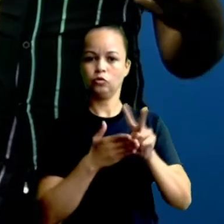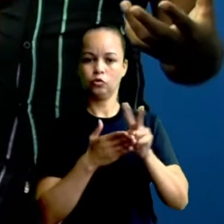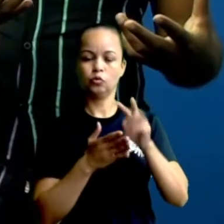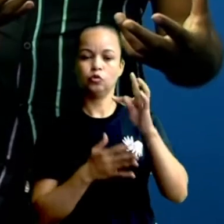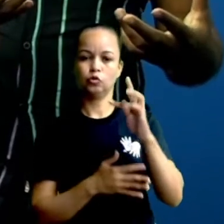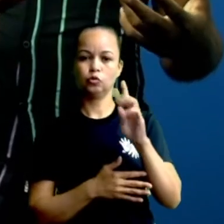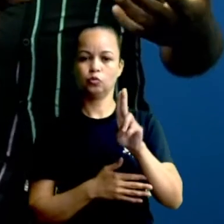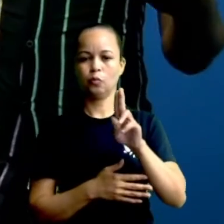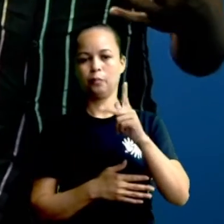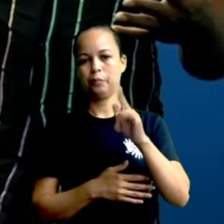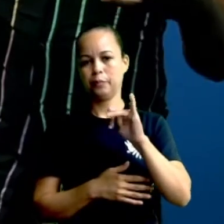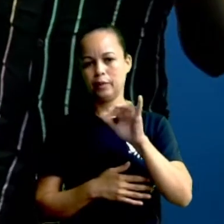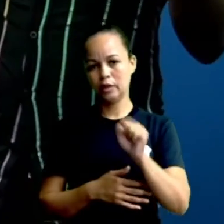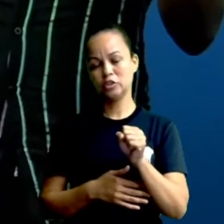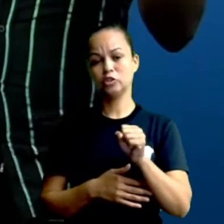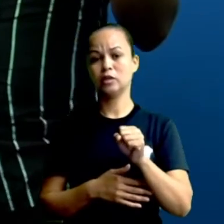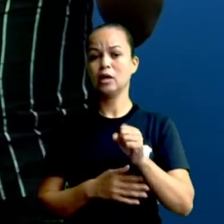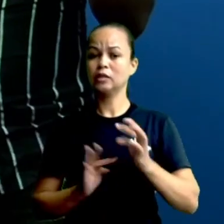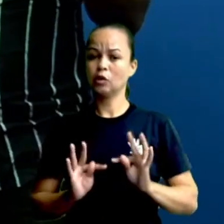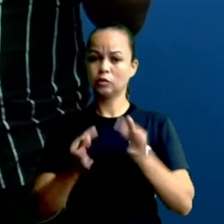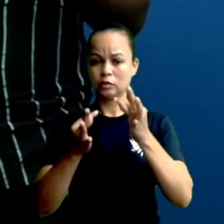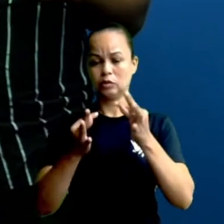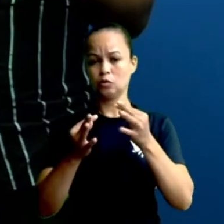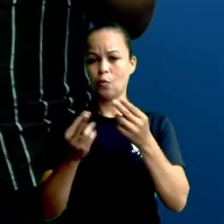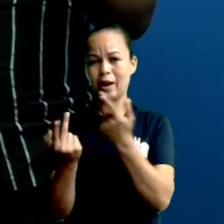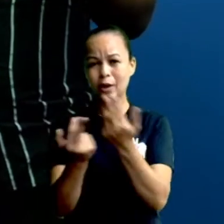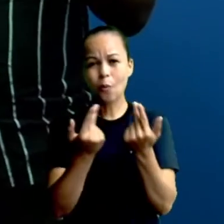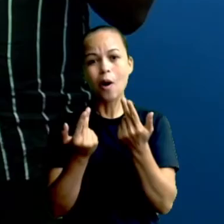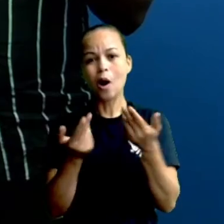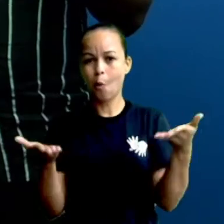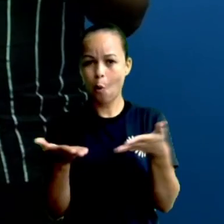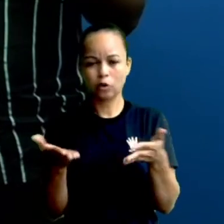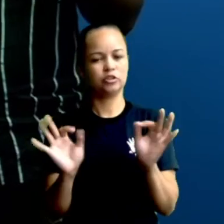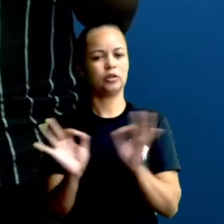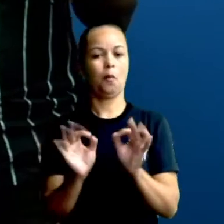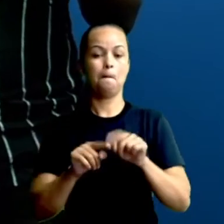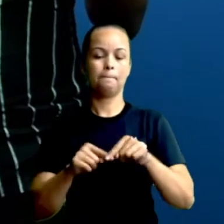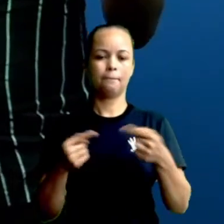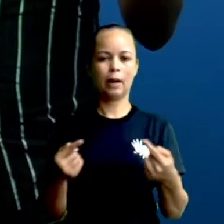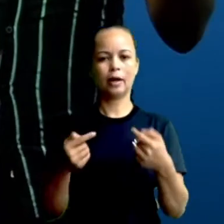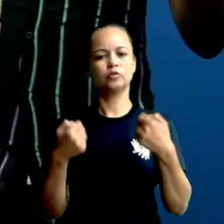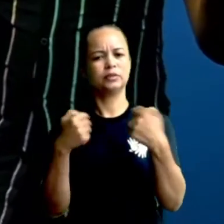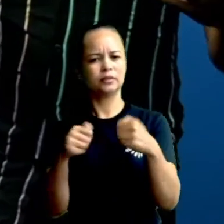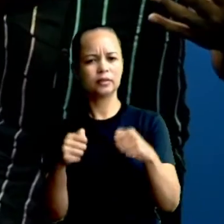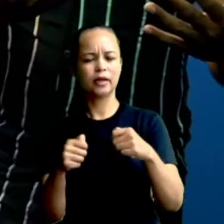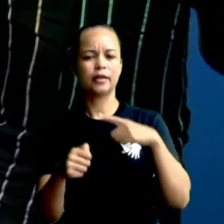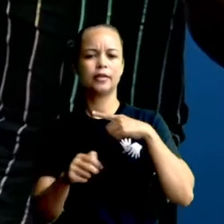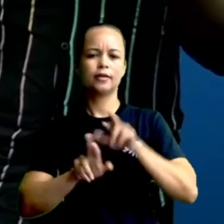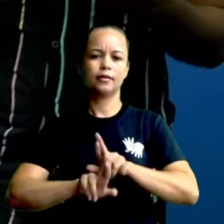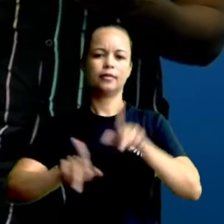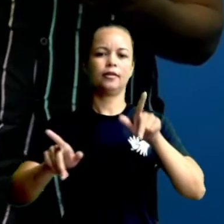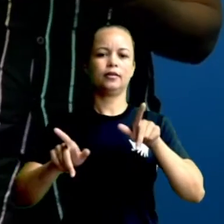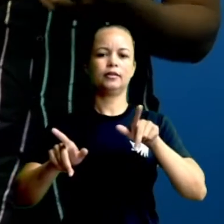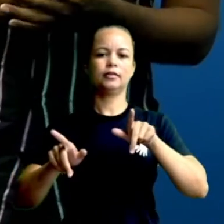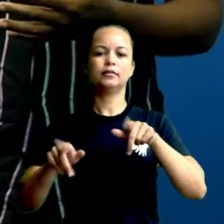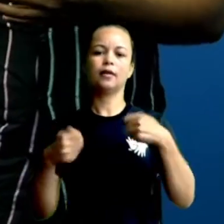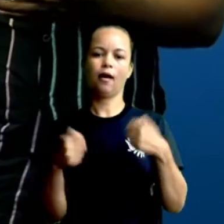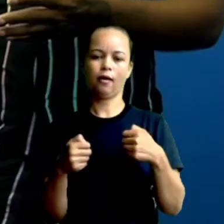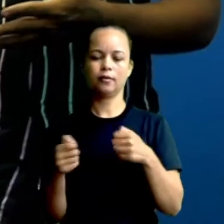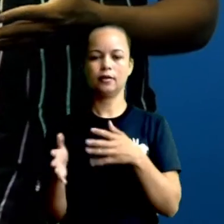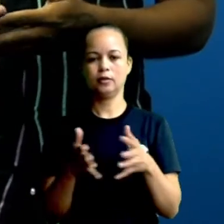produziam tecnologia. Só não eram as tecnologias iguais às nossas hoje em dia, porque eles tinham necessidades diferentes que as